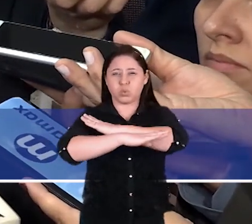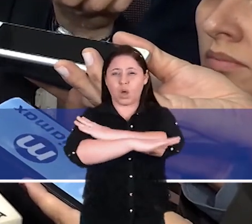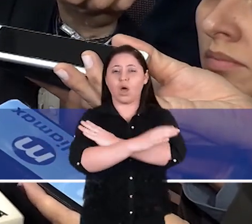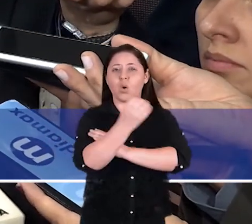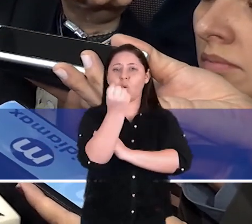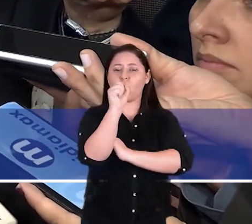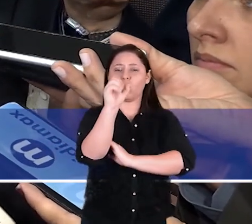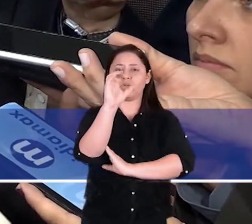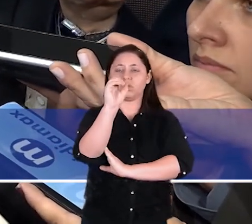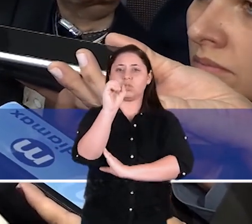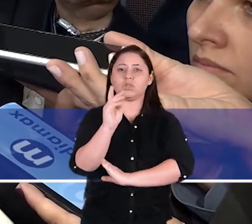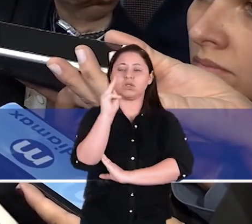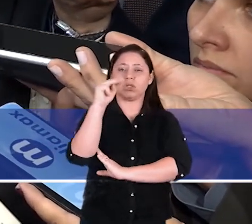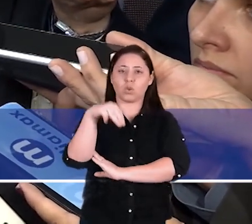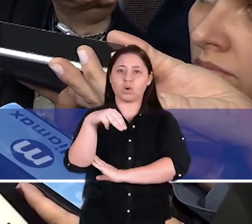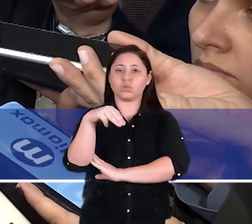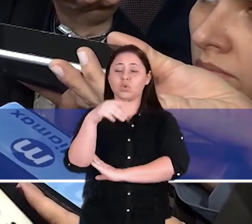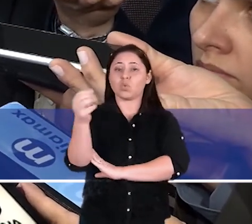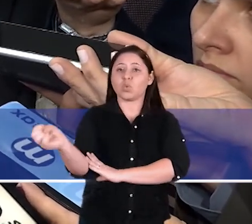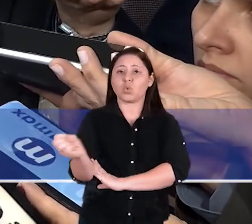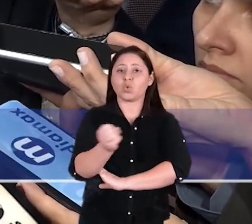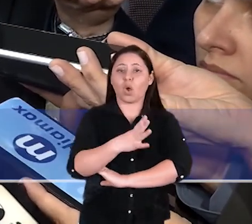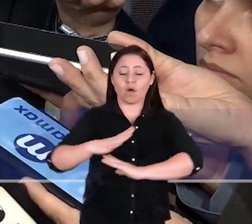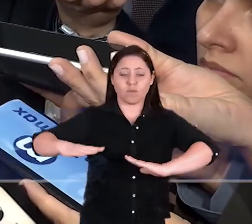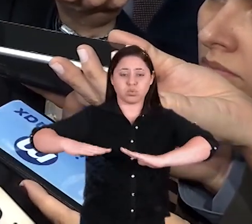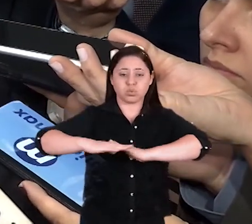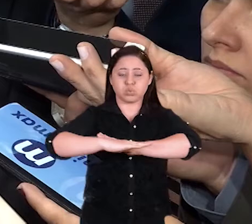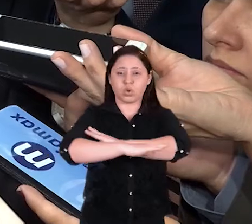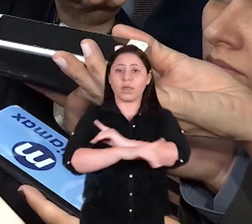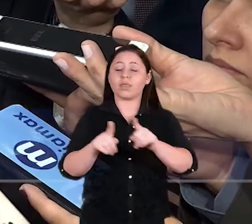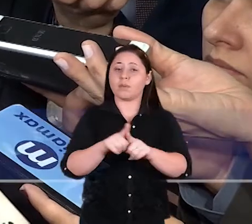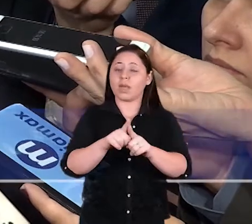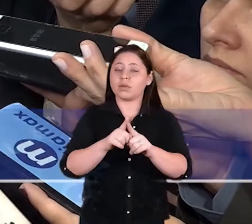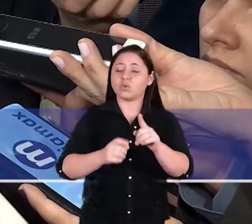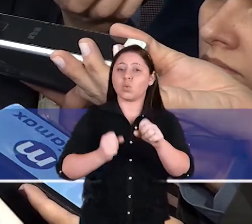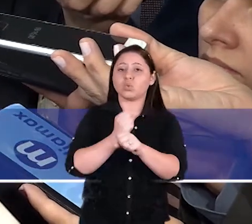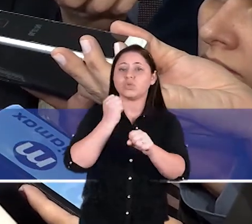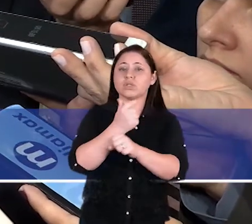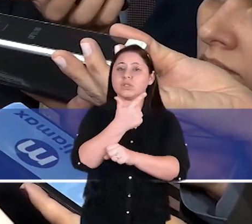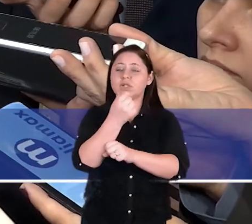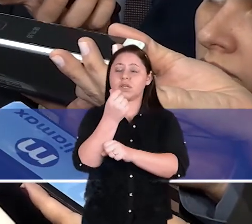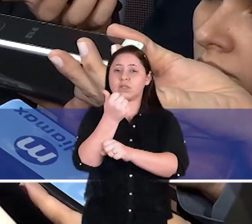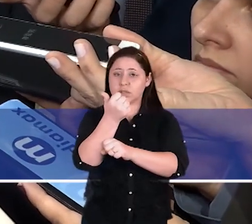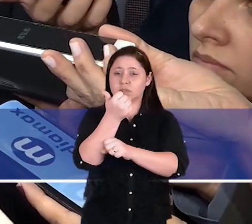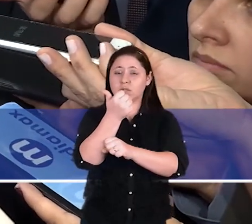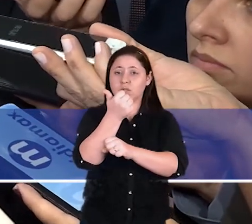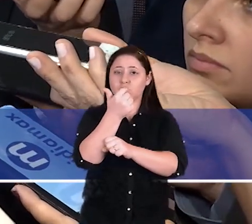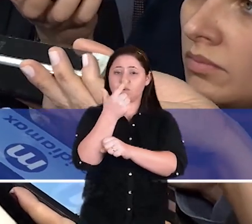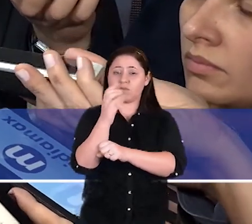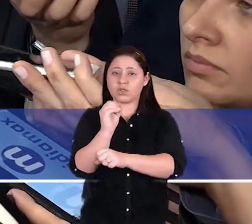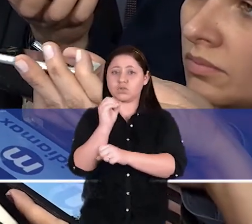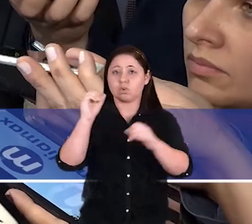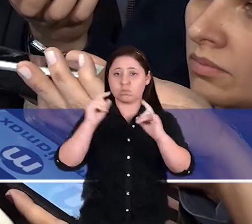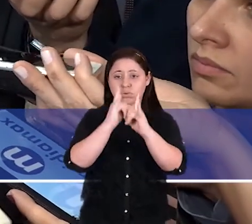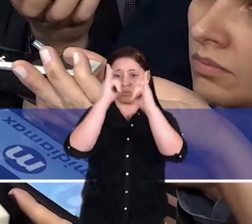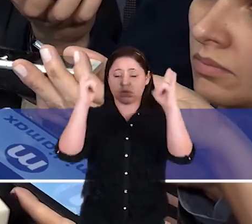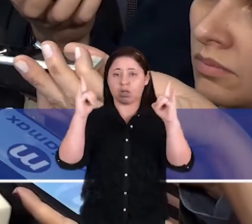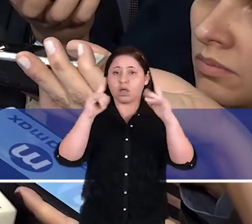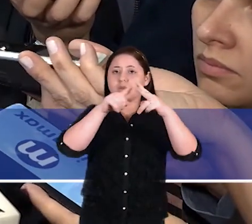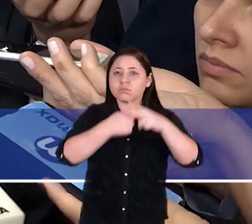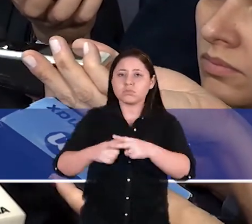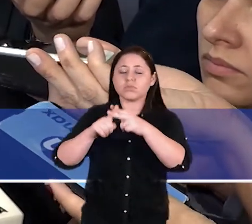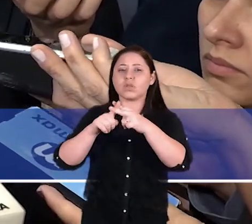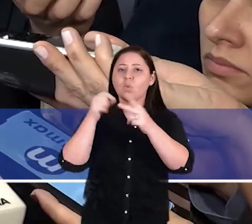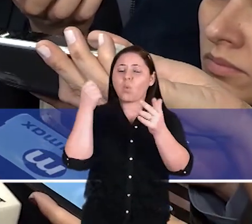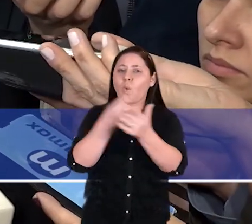precisamos pavimentar 800 quilômetros de novas rodovias, construir mais 120 pontes de concreto, manter